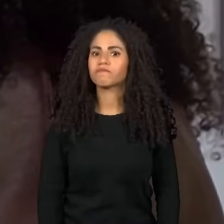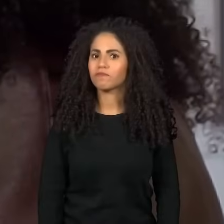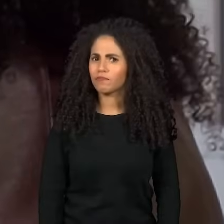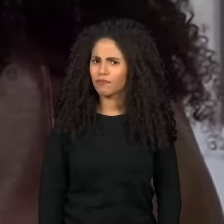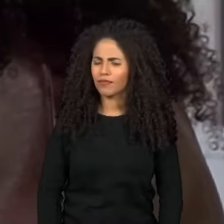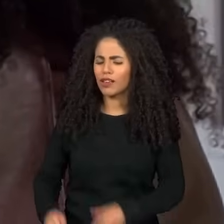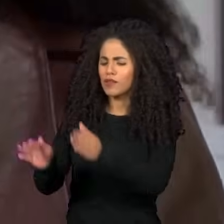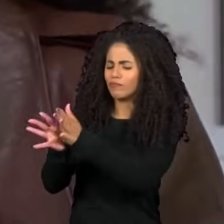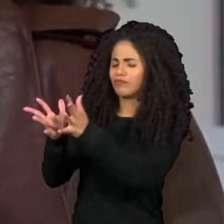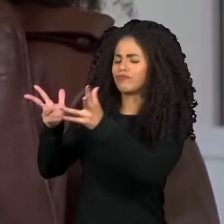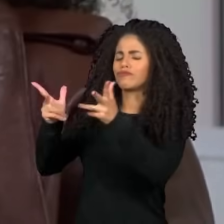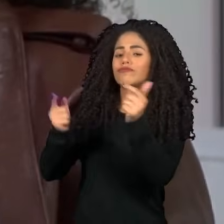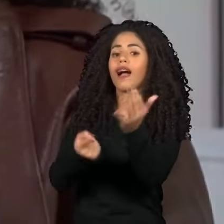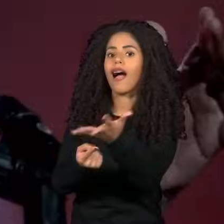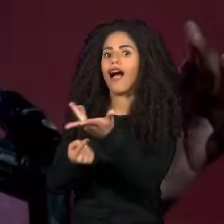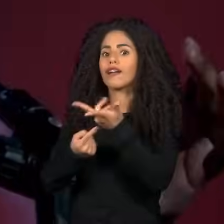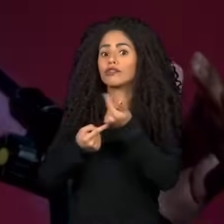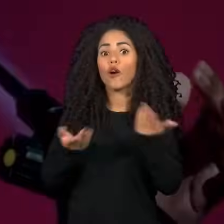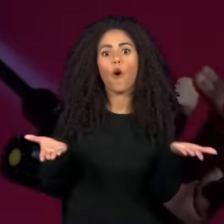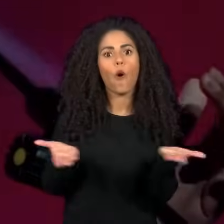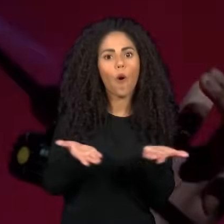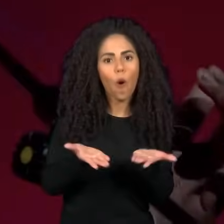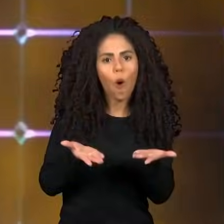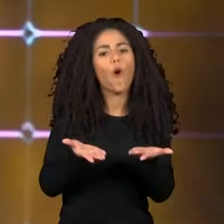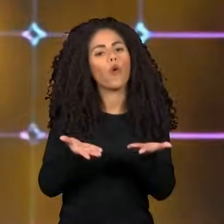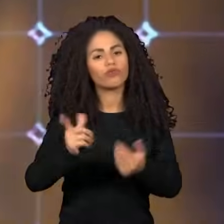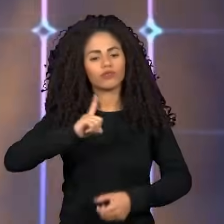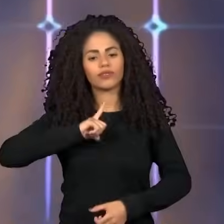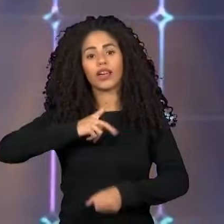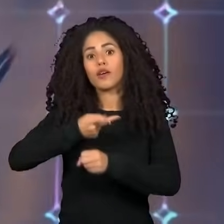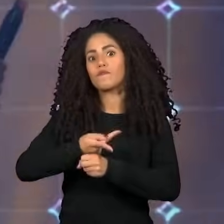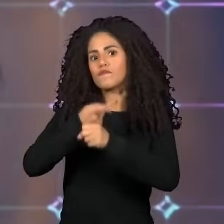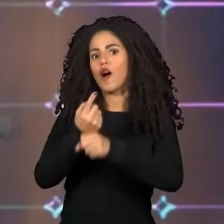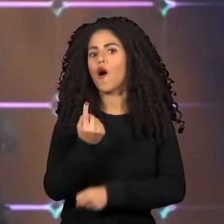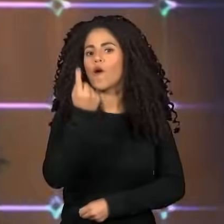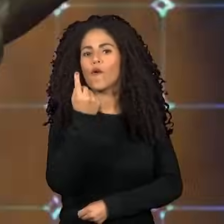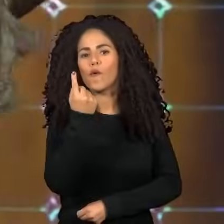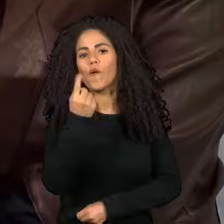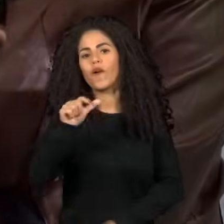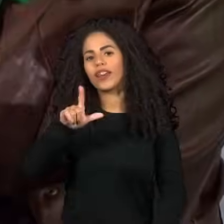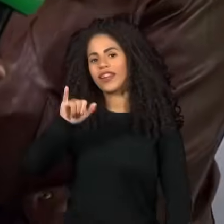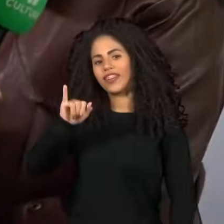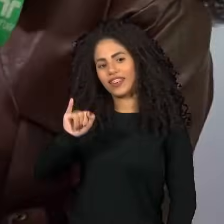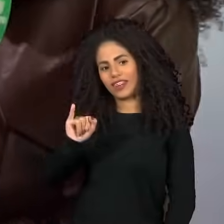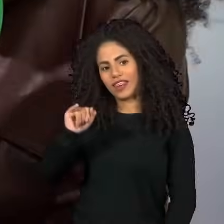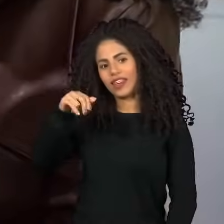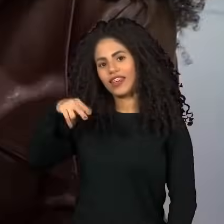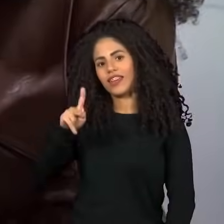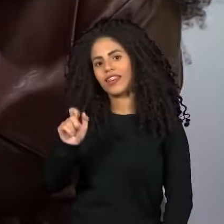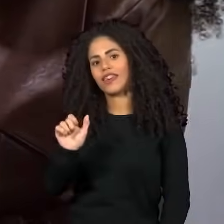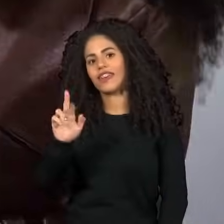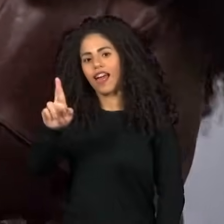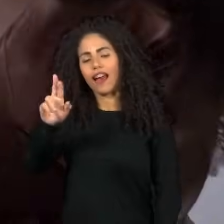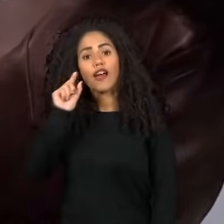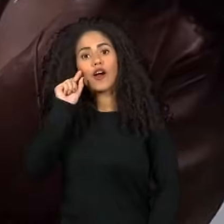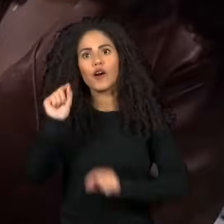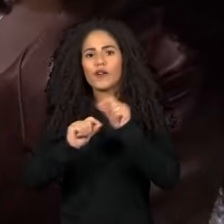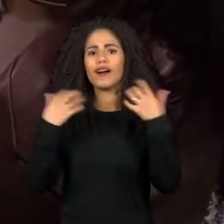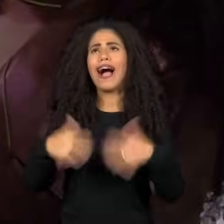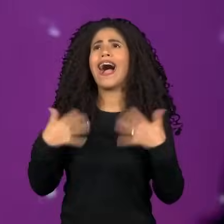maiores artistas da atualidade. Ela tem um Grammy. Ela é Lineker. Socorro! Eu tô com